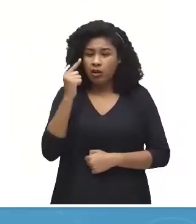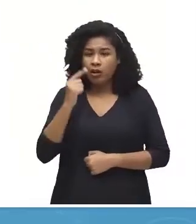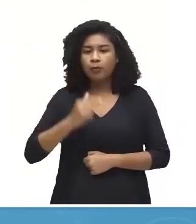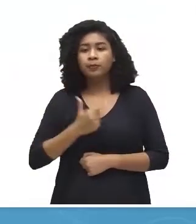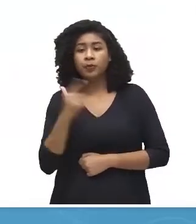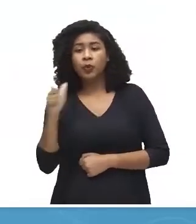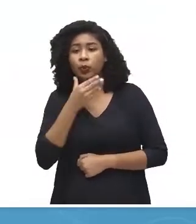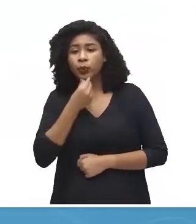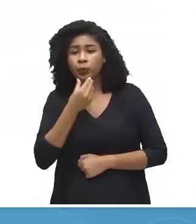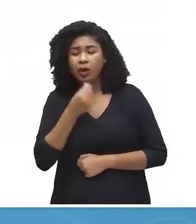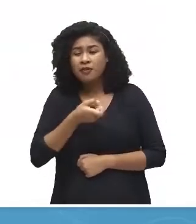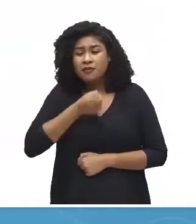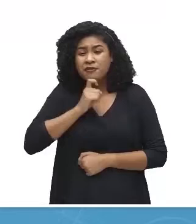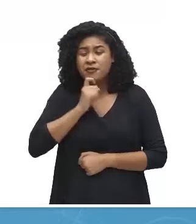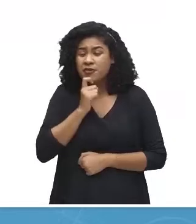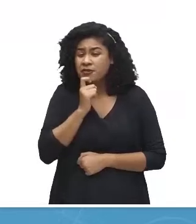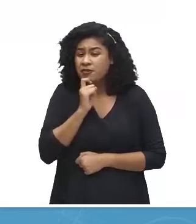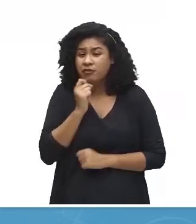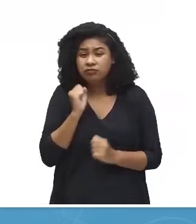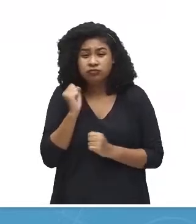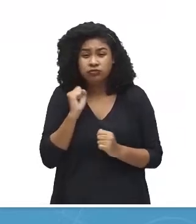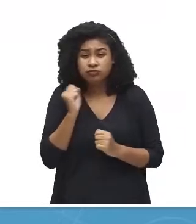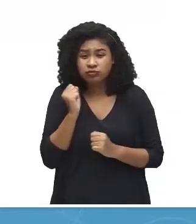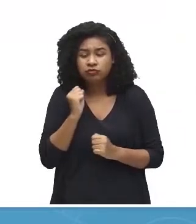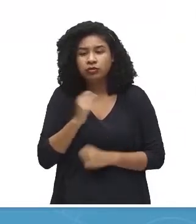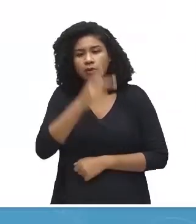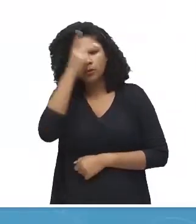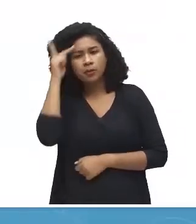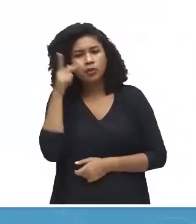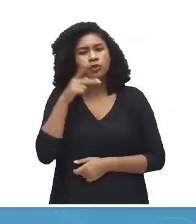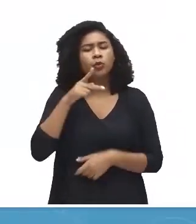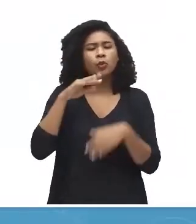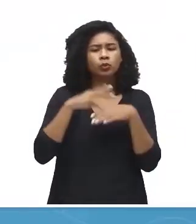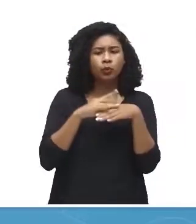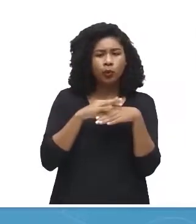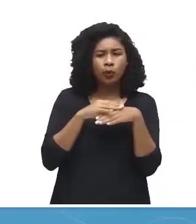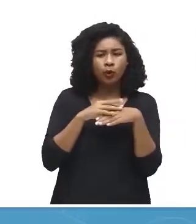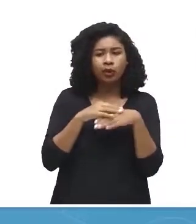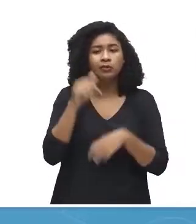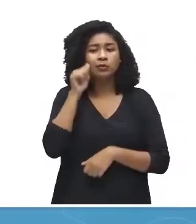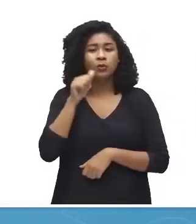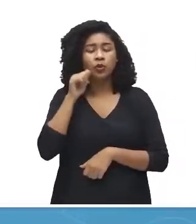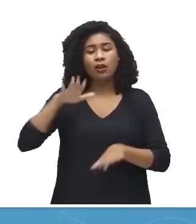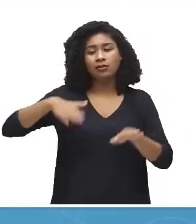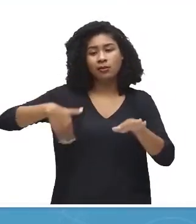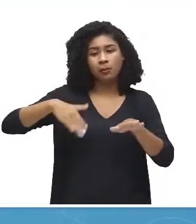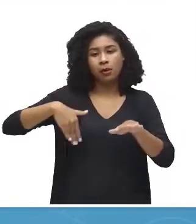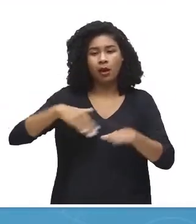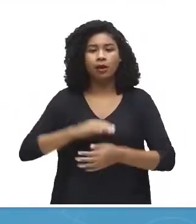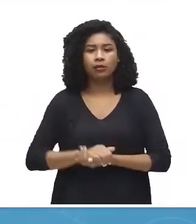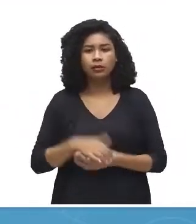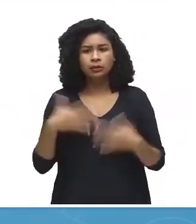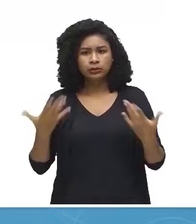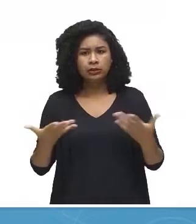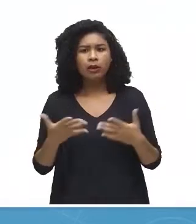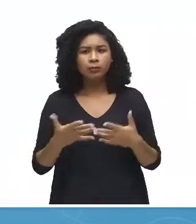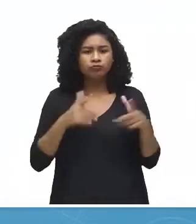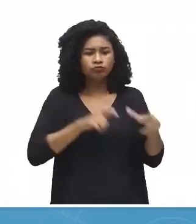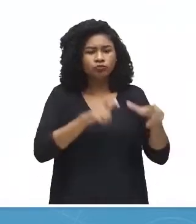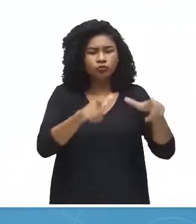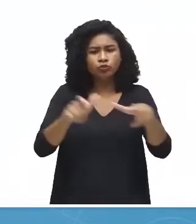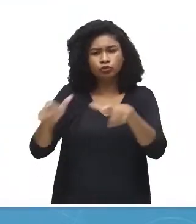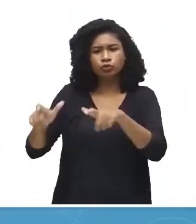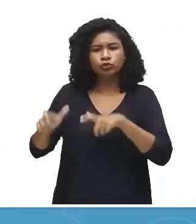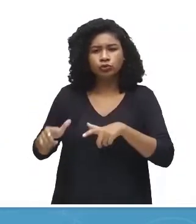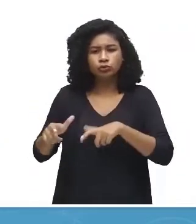frio, né? Uma pessoa no frio, um outro doente e uma mulher na praia. Então, em todas essas situações, o tecido epitelial está preparado para nos